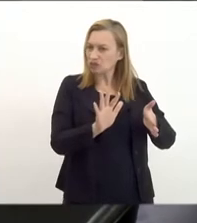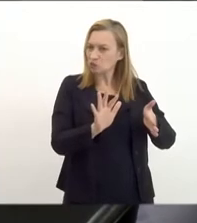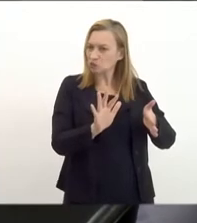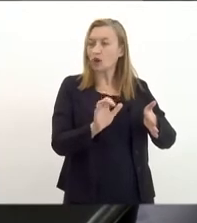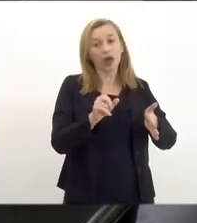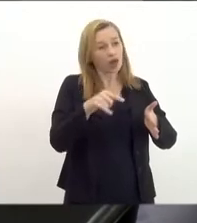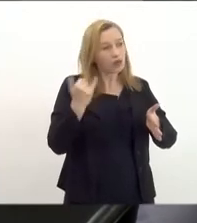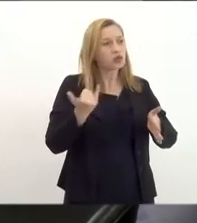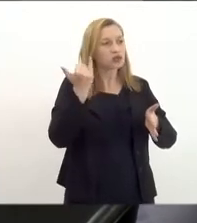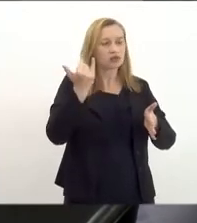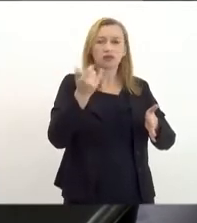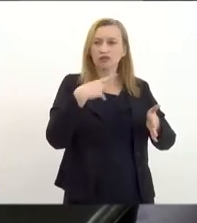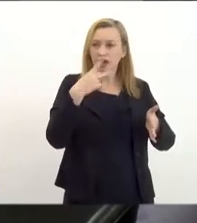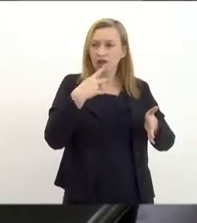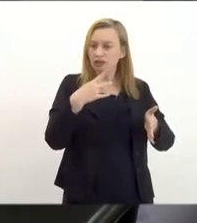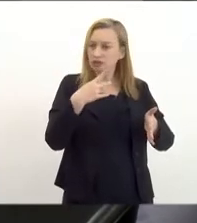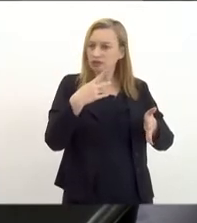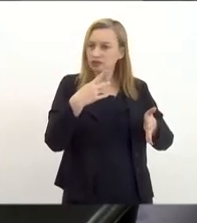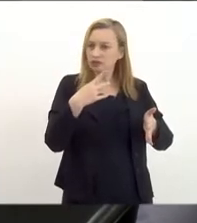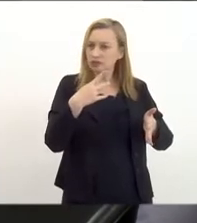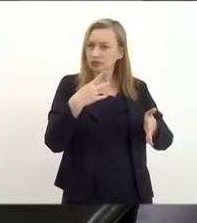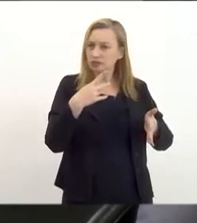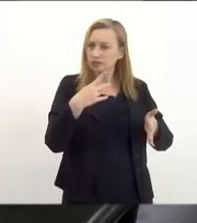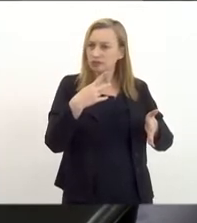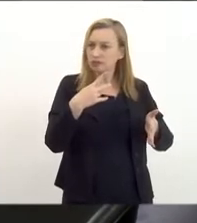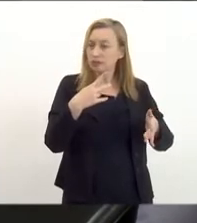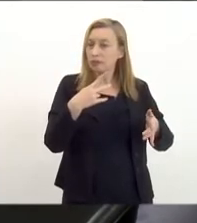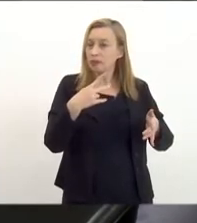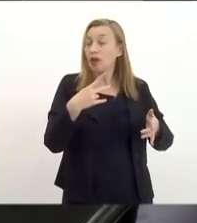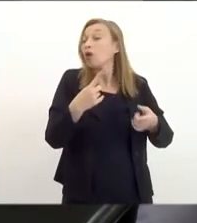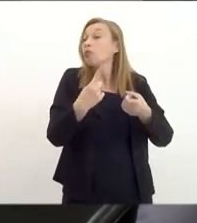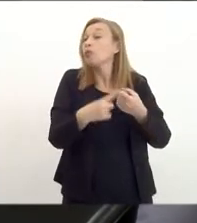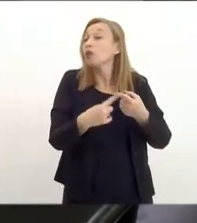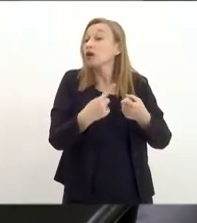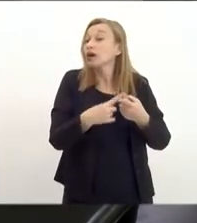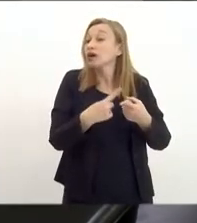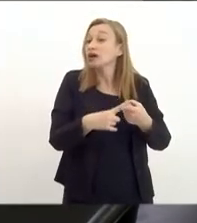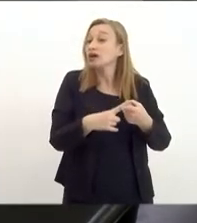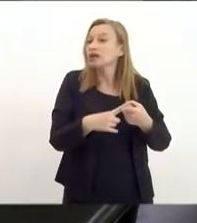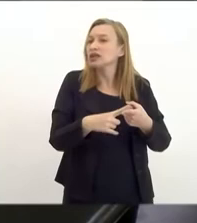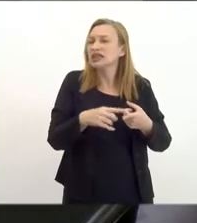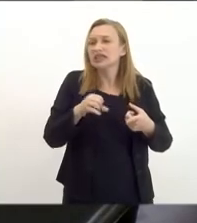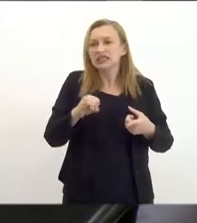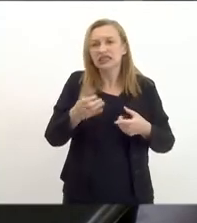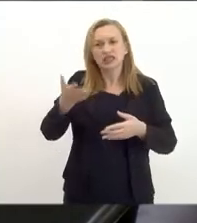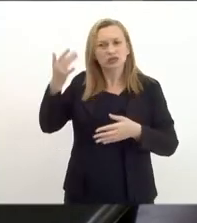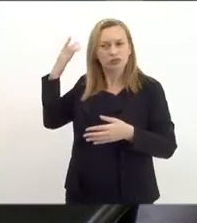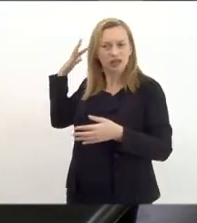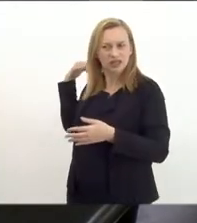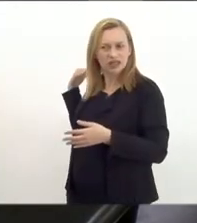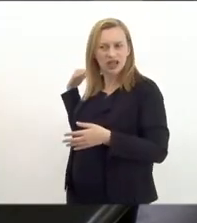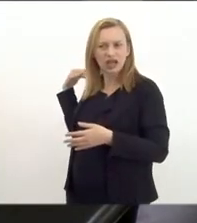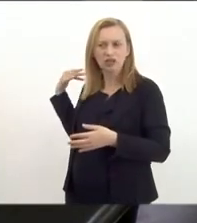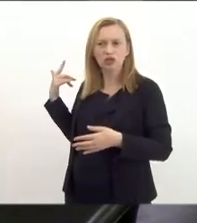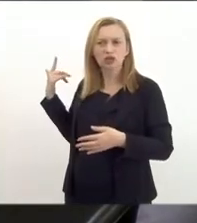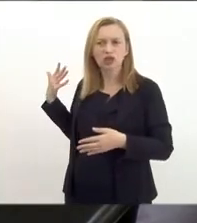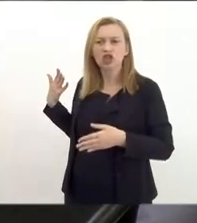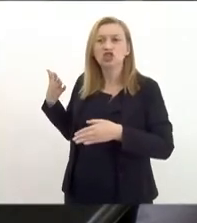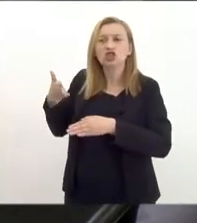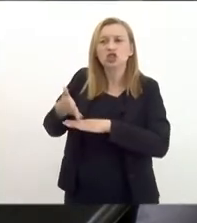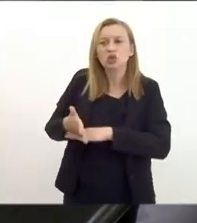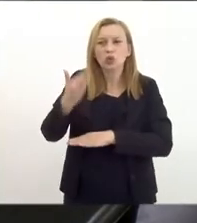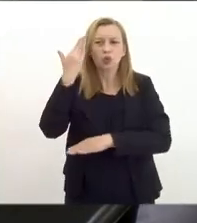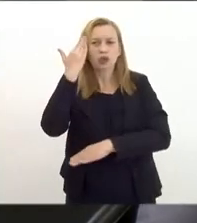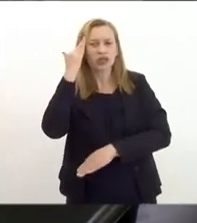isso e não é custo por quê porque se a gente lá atrás chegou à